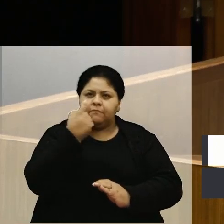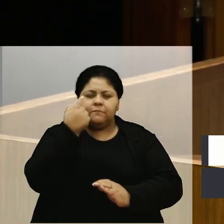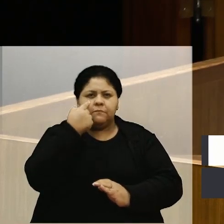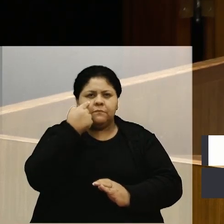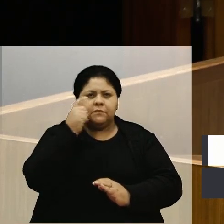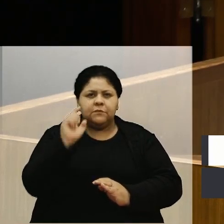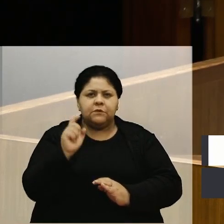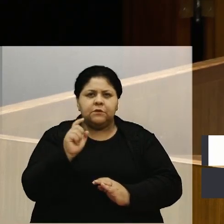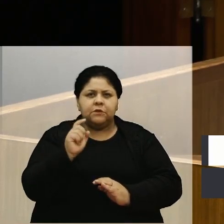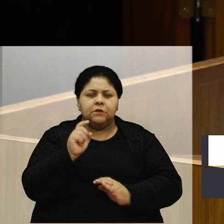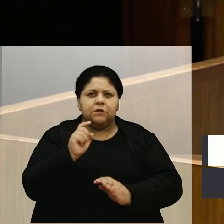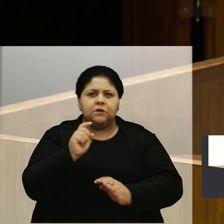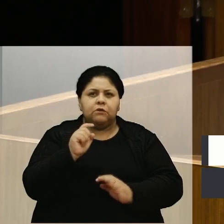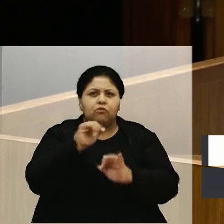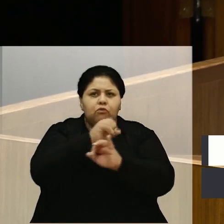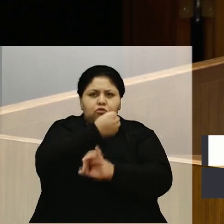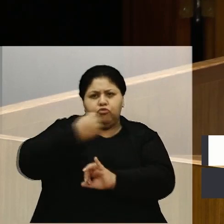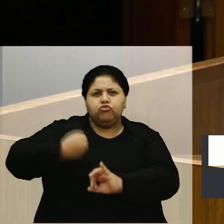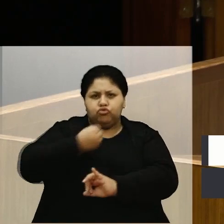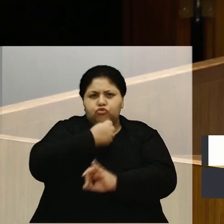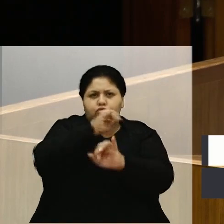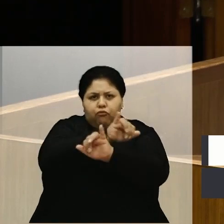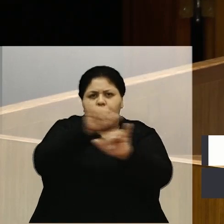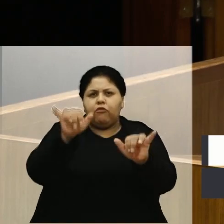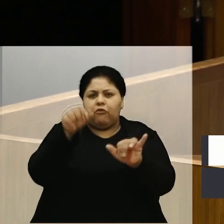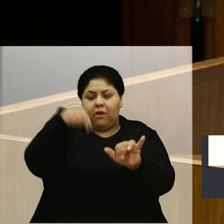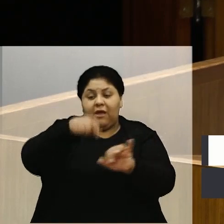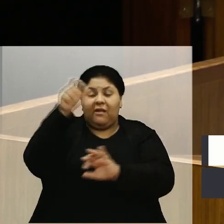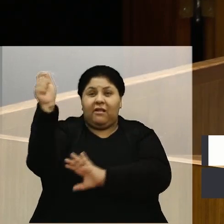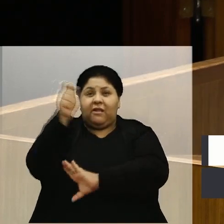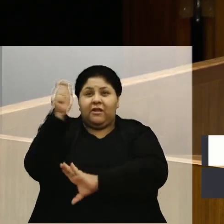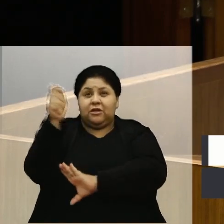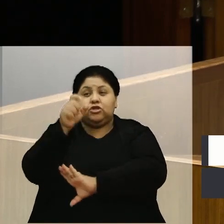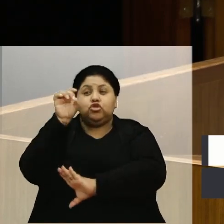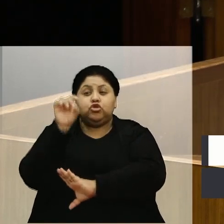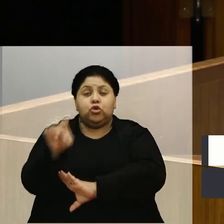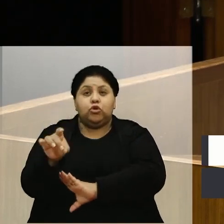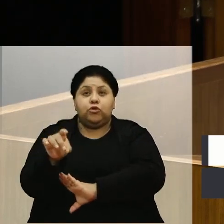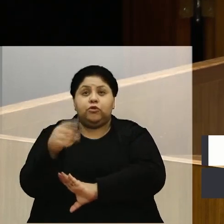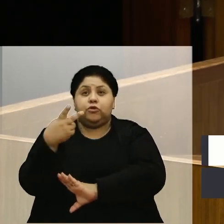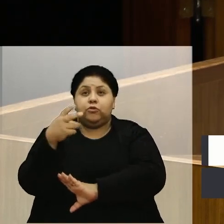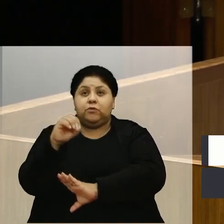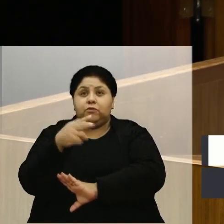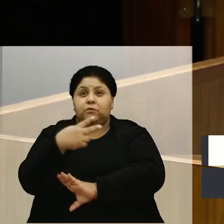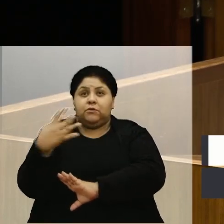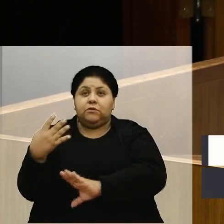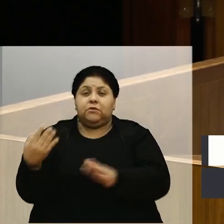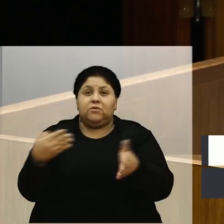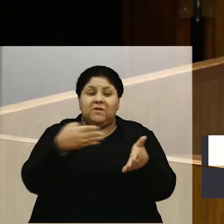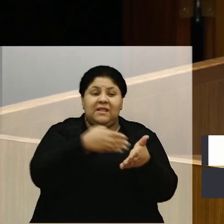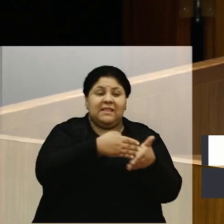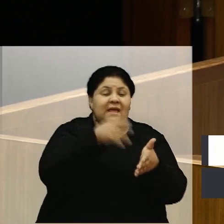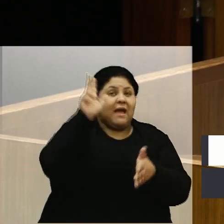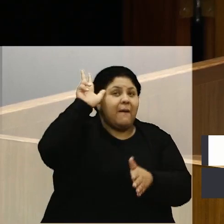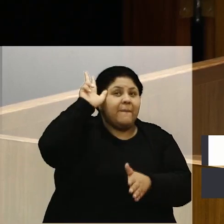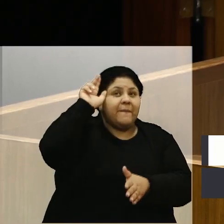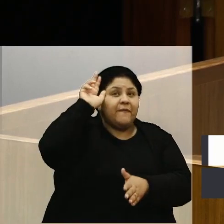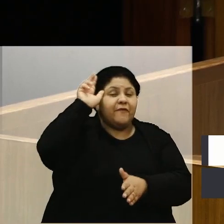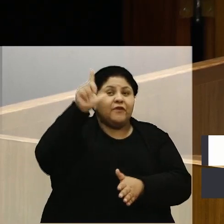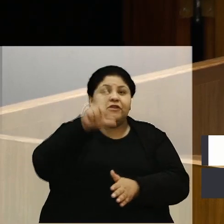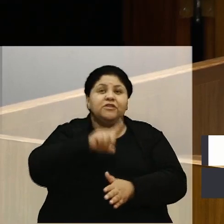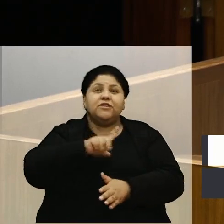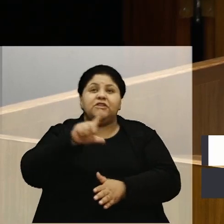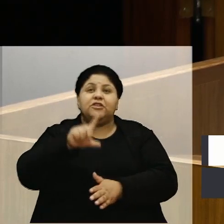as estatísticas de aqui do Rio Grande do Sul somente, de 2024 até abril, nós